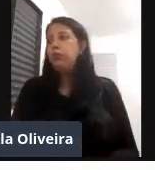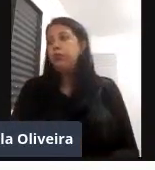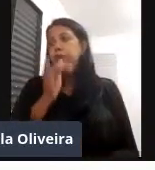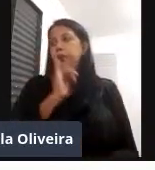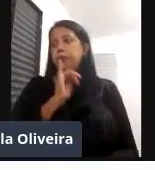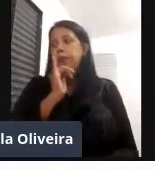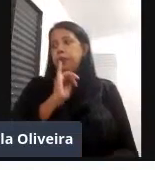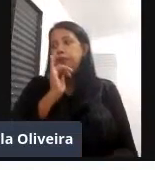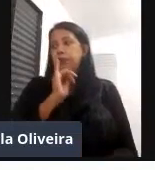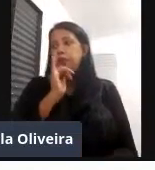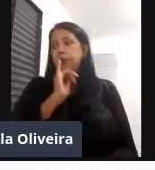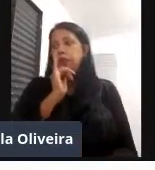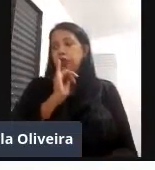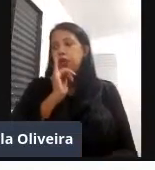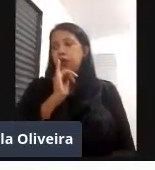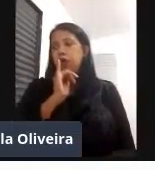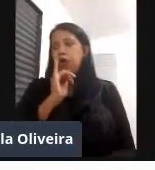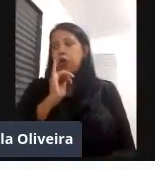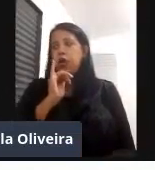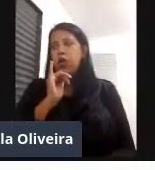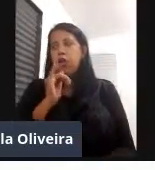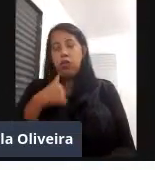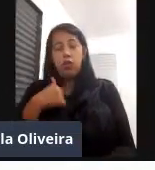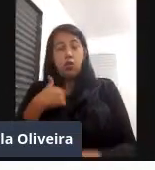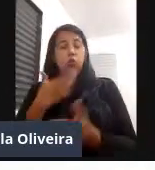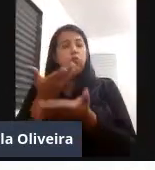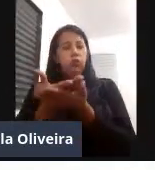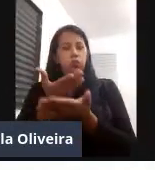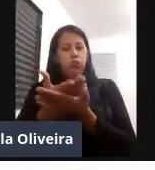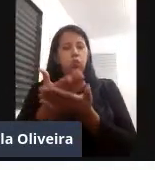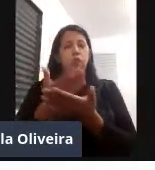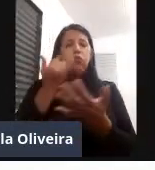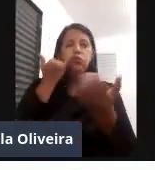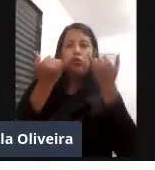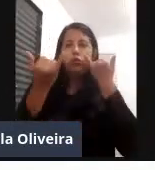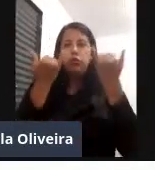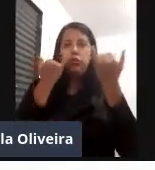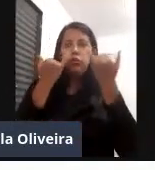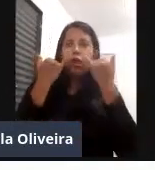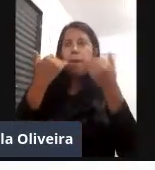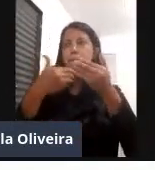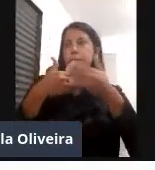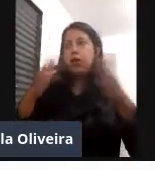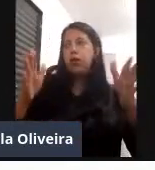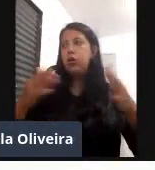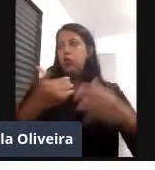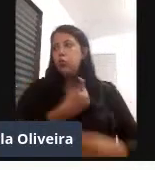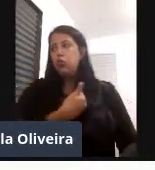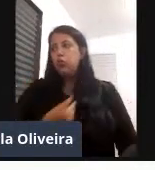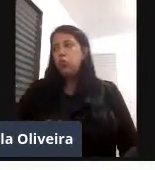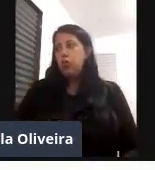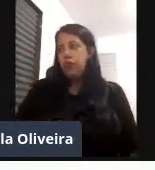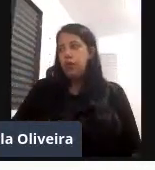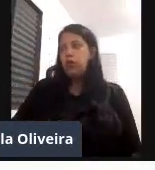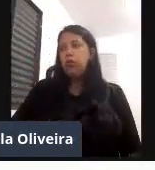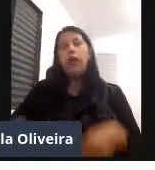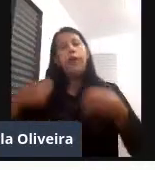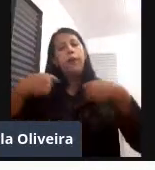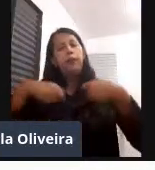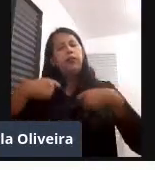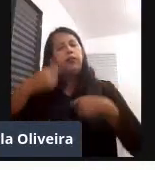abertos governamentais e eu preciso saber, por exemplo, que tecnologias estão sendo